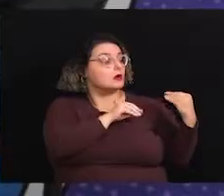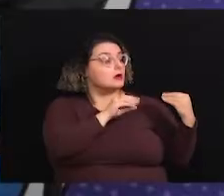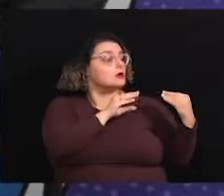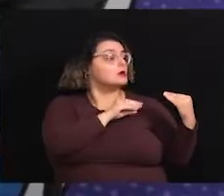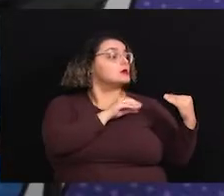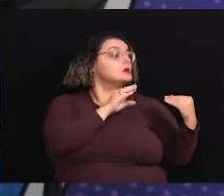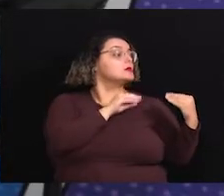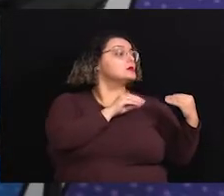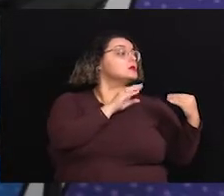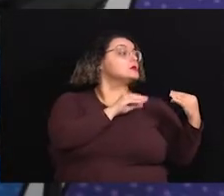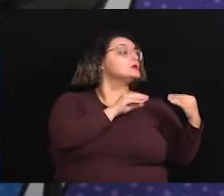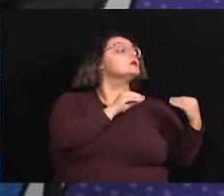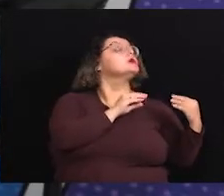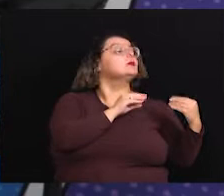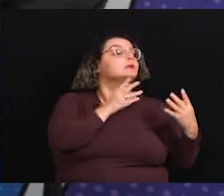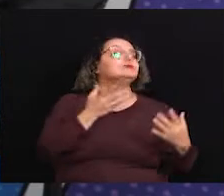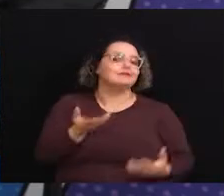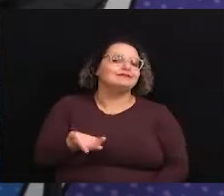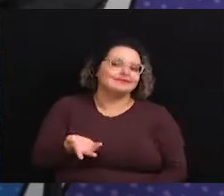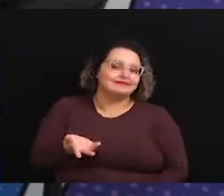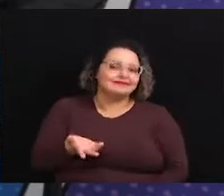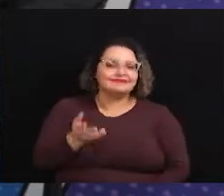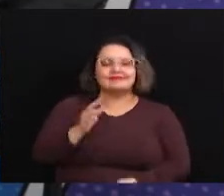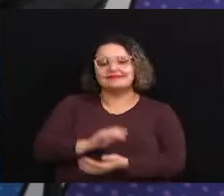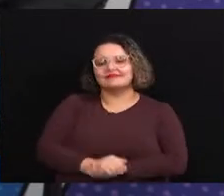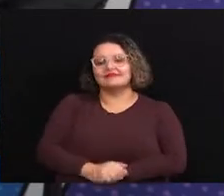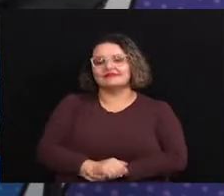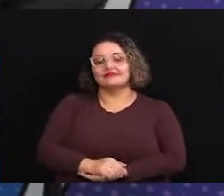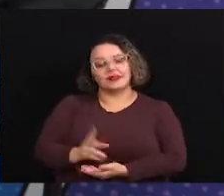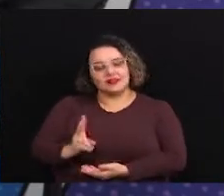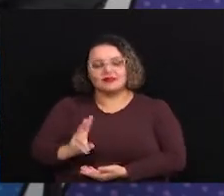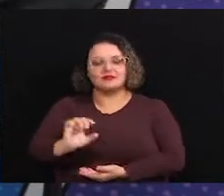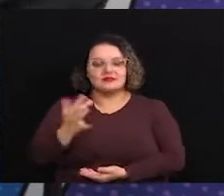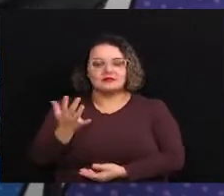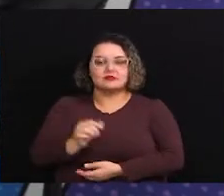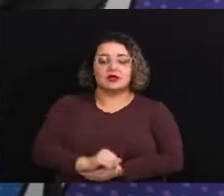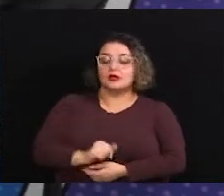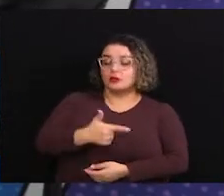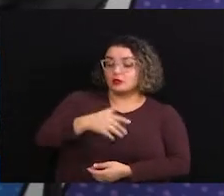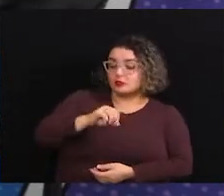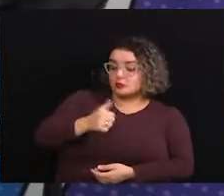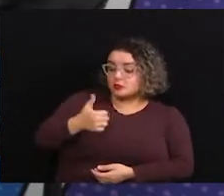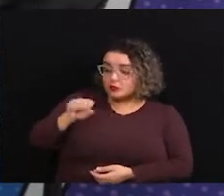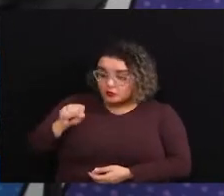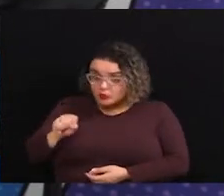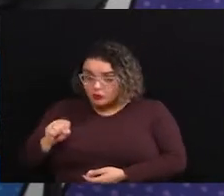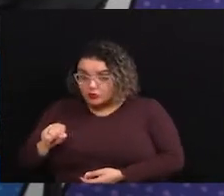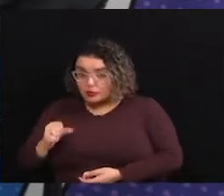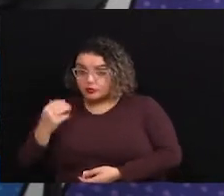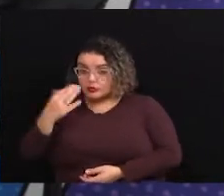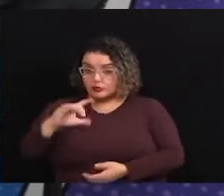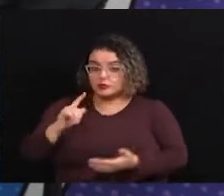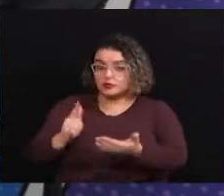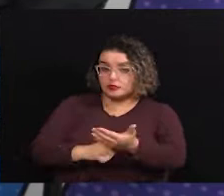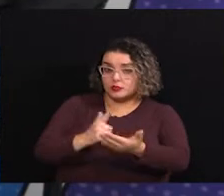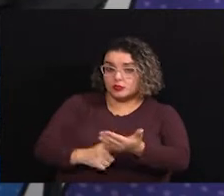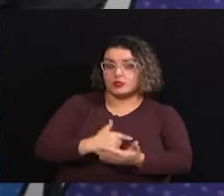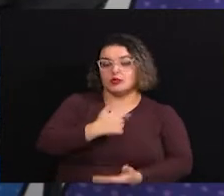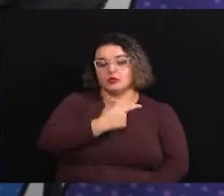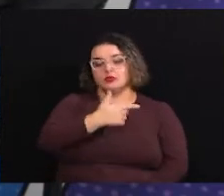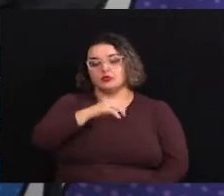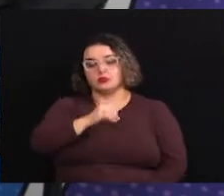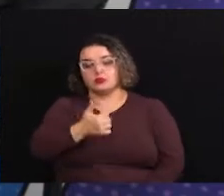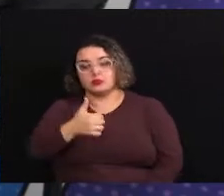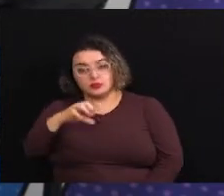Você lançou em 2018, Ícaro, e aí logo, 2019, nós tivemos lá os primeiros casos